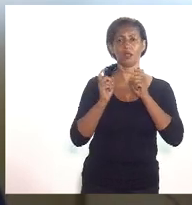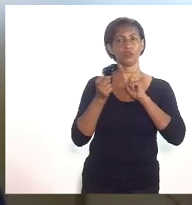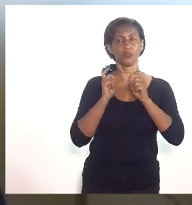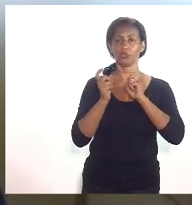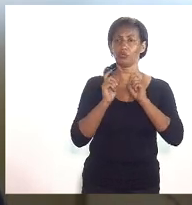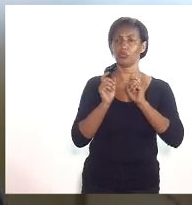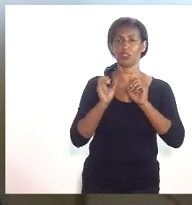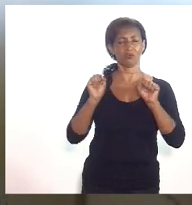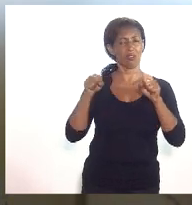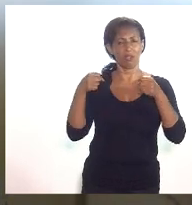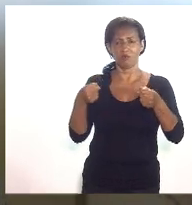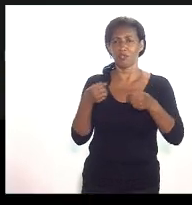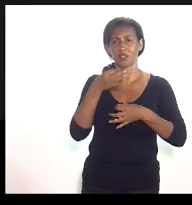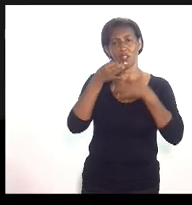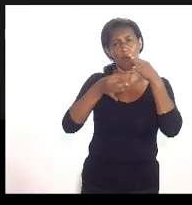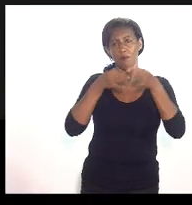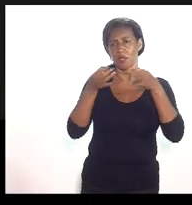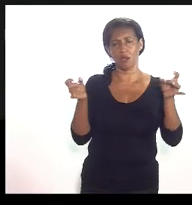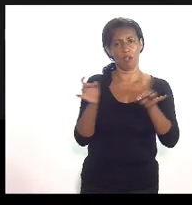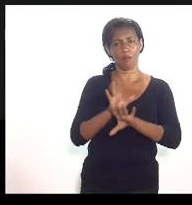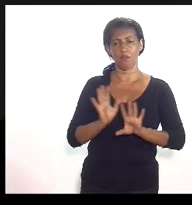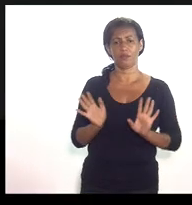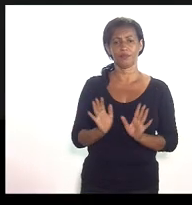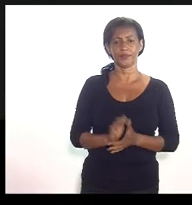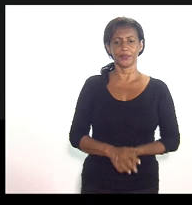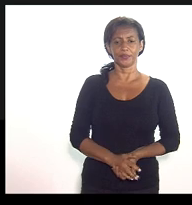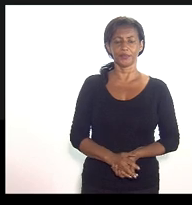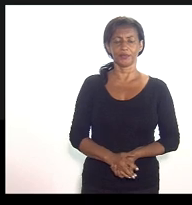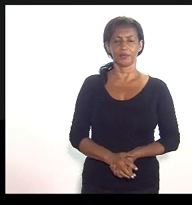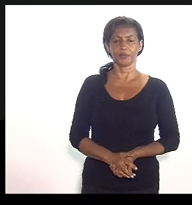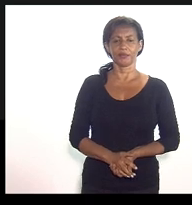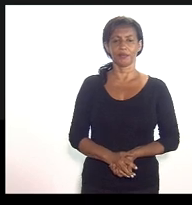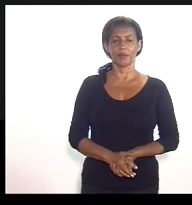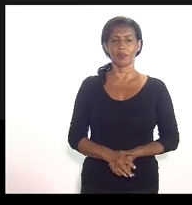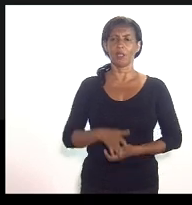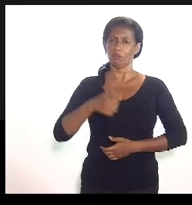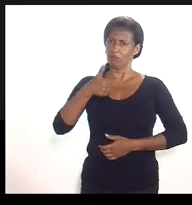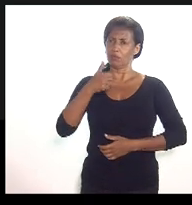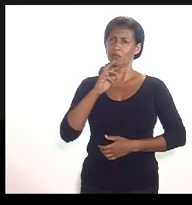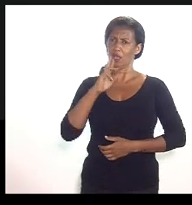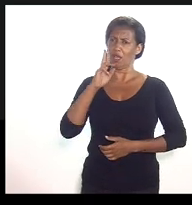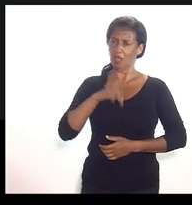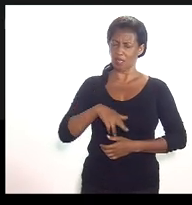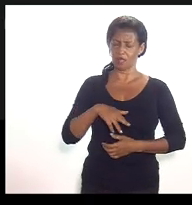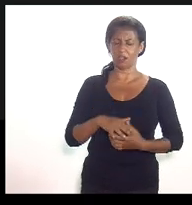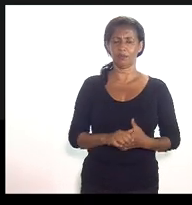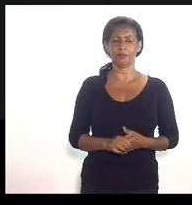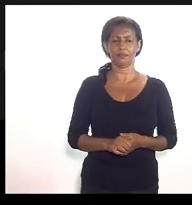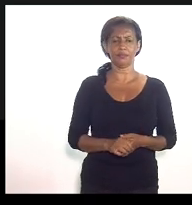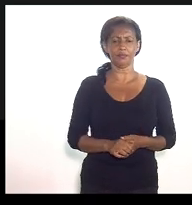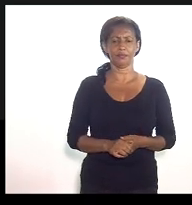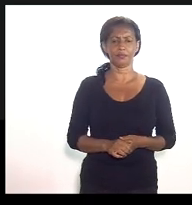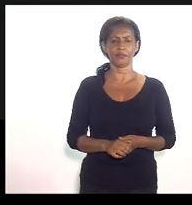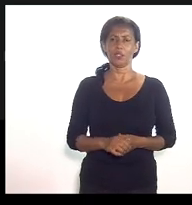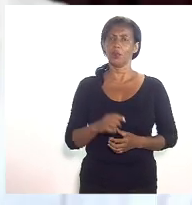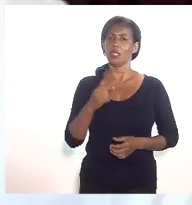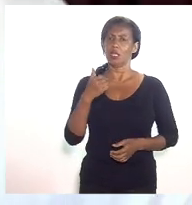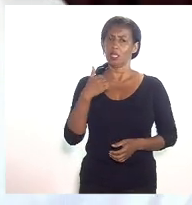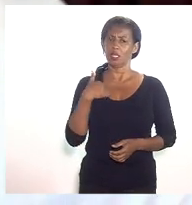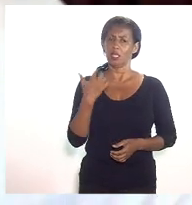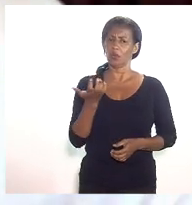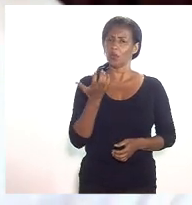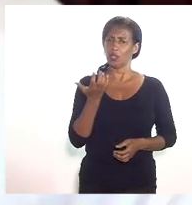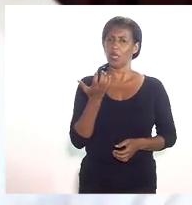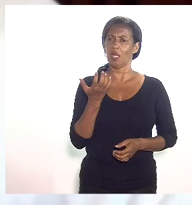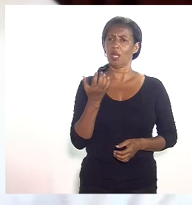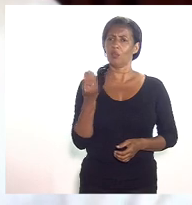e acabou, está resolvido. Ok. Primeiro, o deputado Lisboa tem razão. Segundo, eu quero acolher e colocar